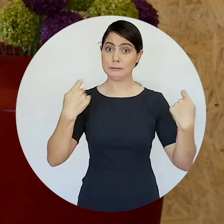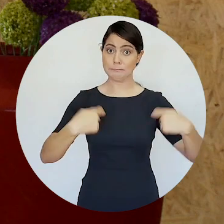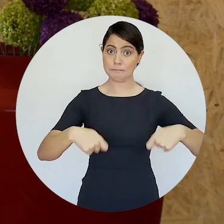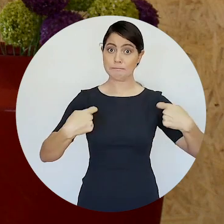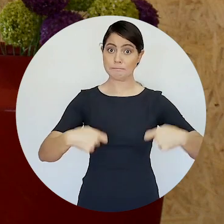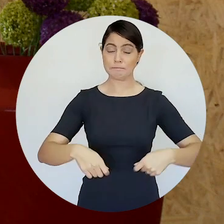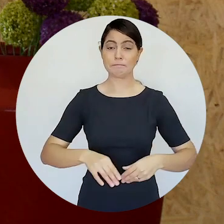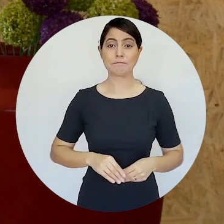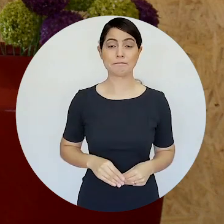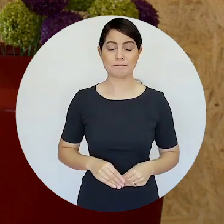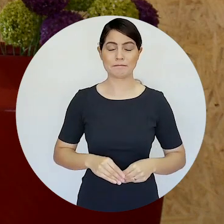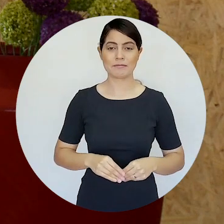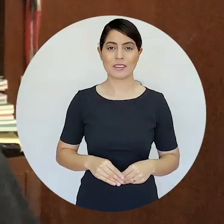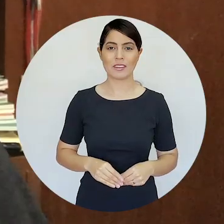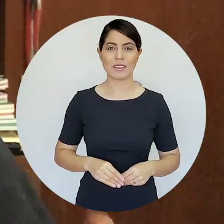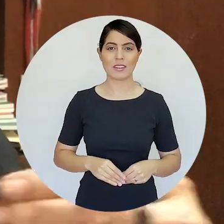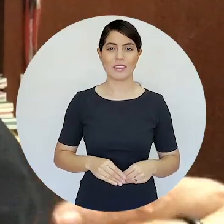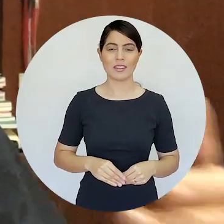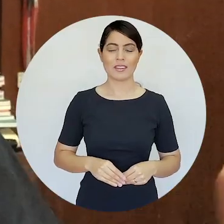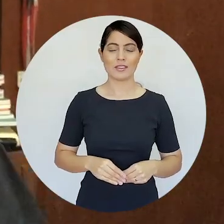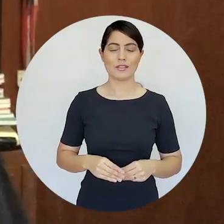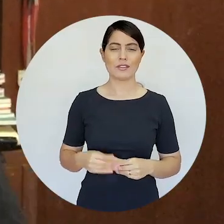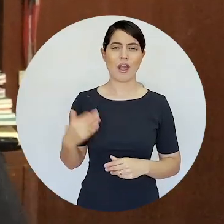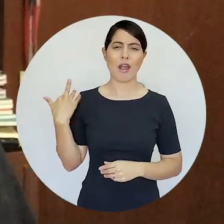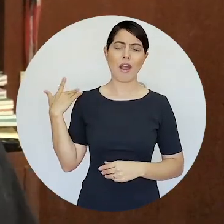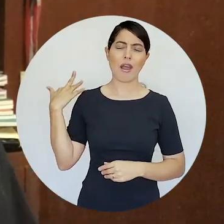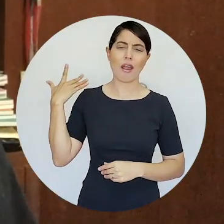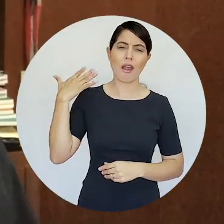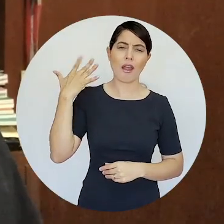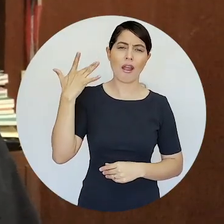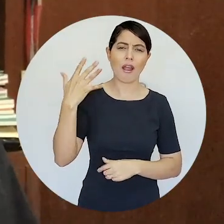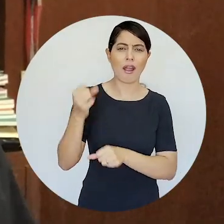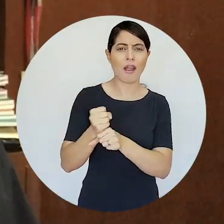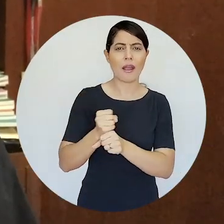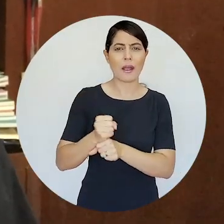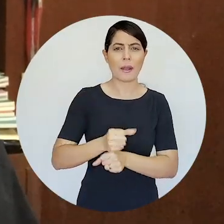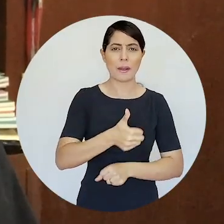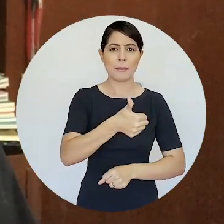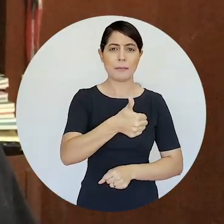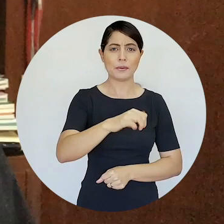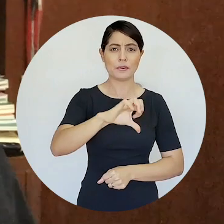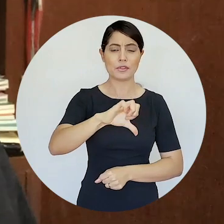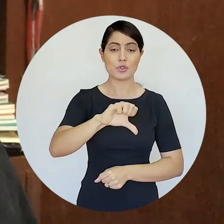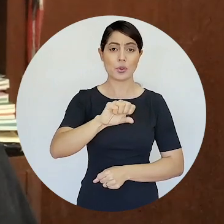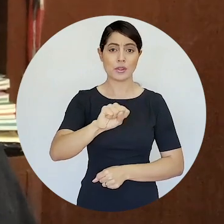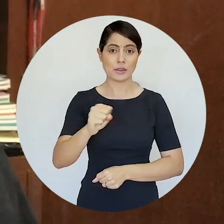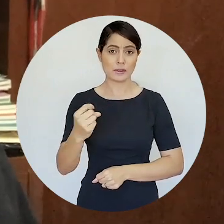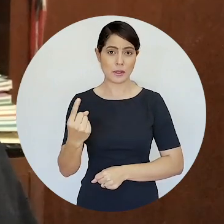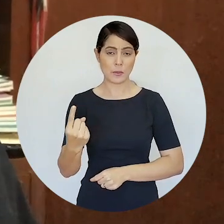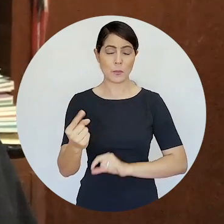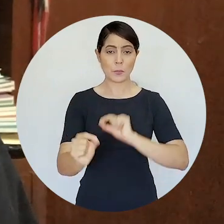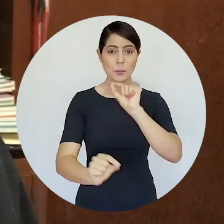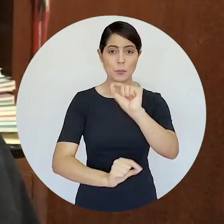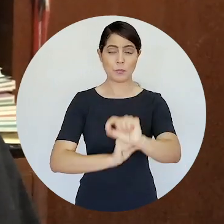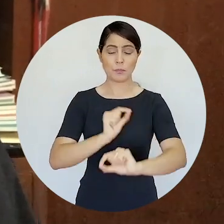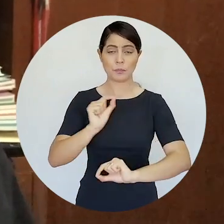importância de sua preservação. Ao longo dos últimos anos, desde 1981, quando foi